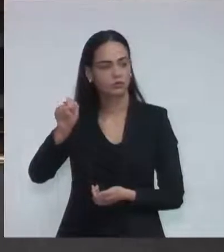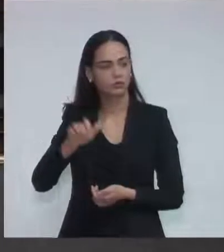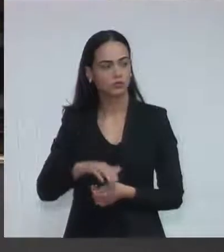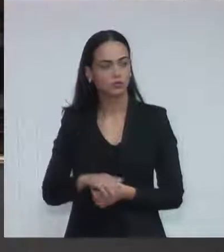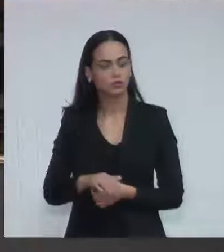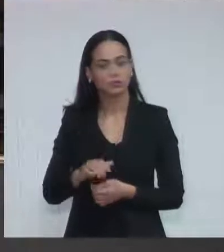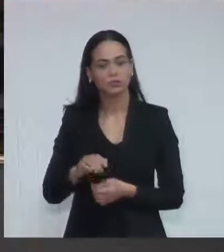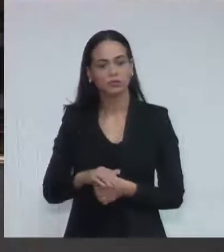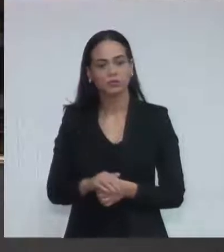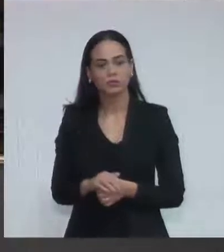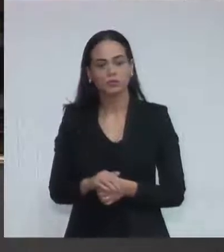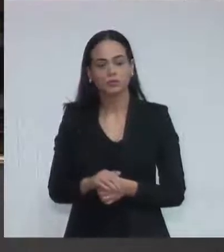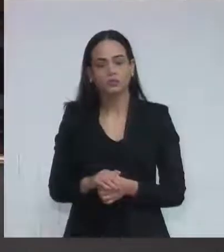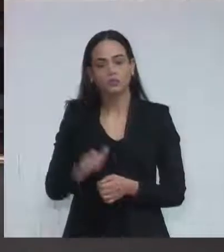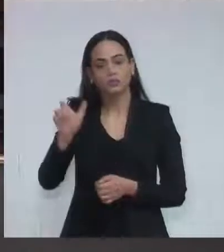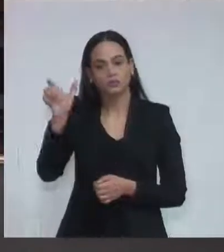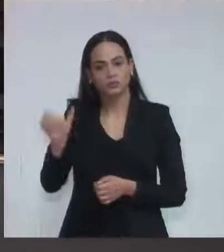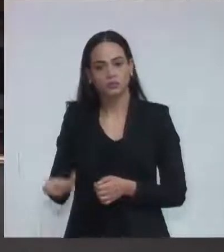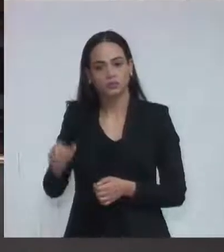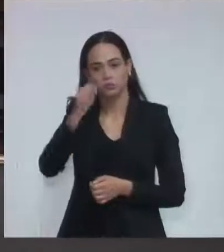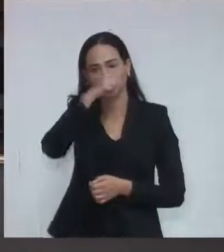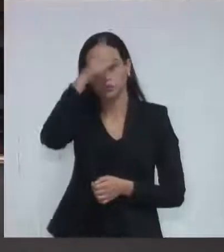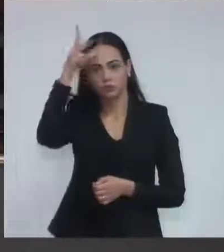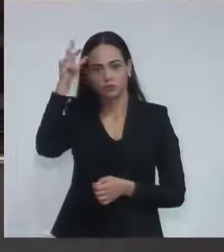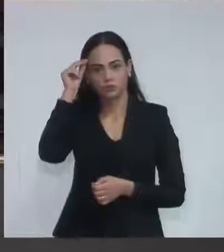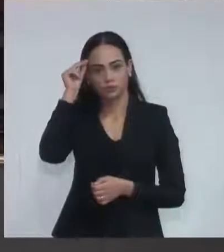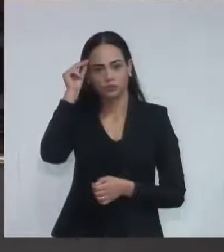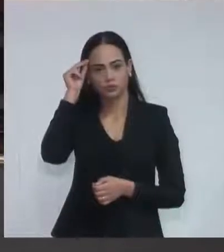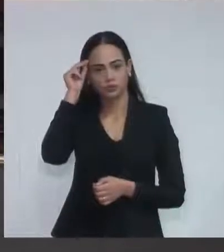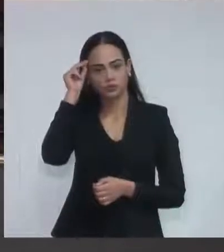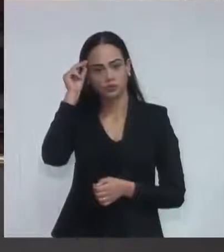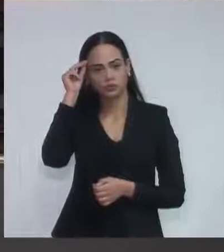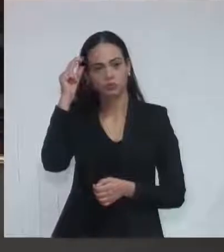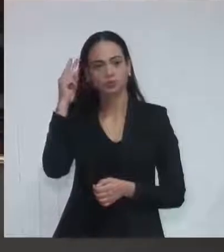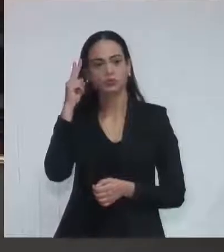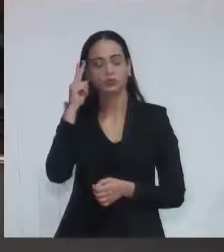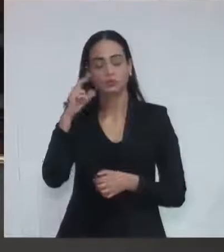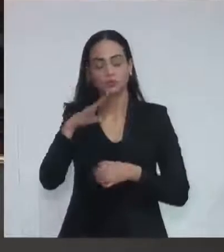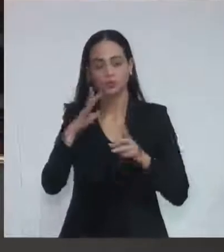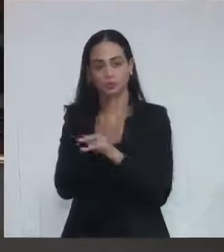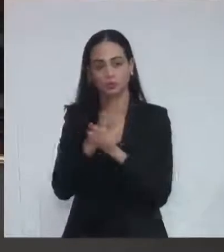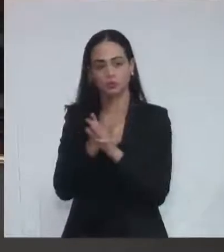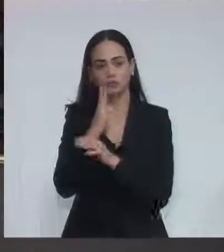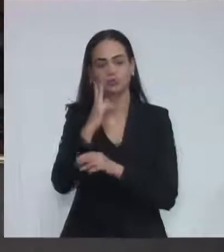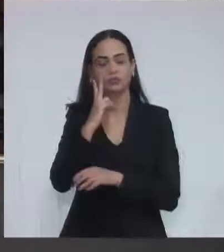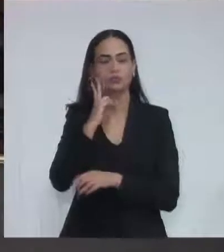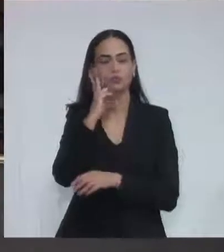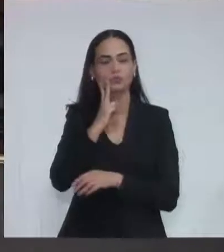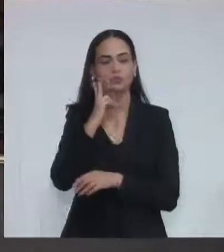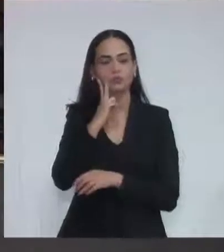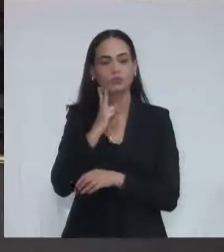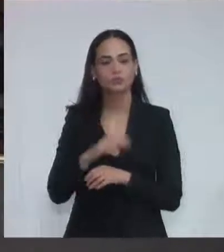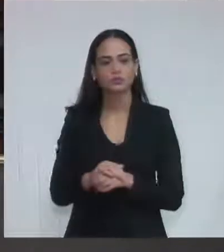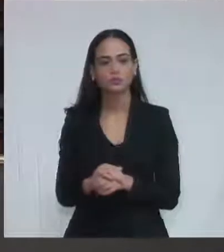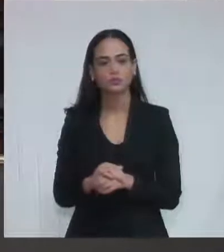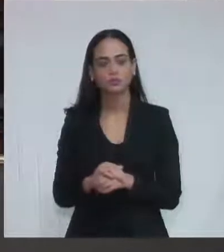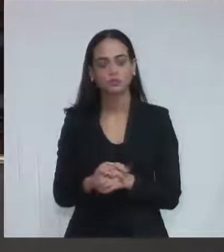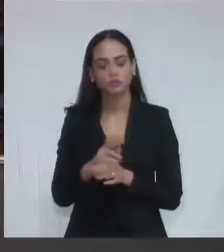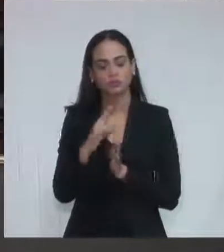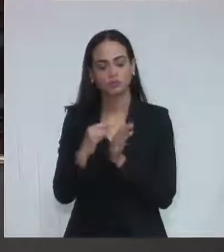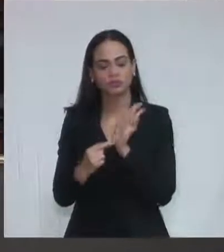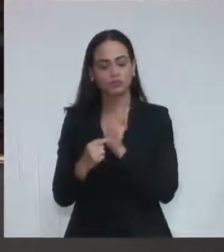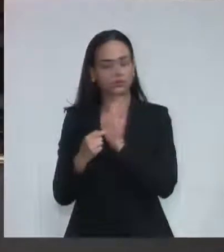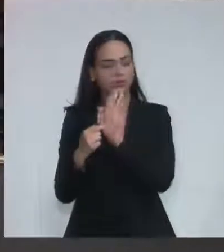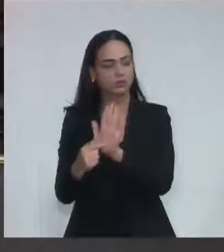prefeita de Vinhedo em exercício. Cumprimentando Vossa Excelência, venho pelo presente apresentar informações acerca